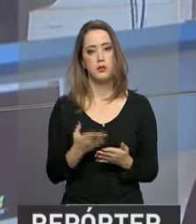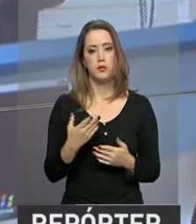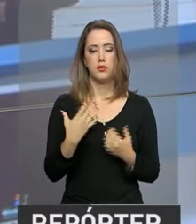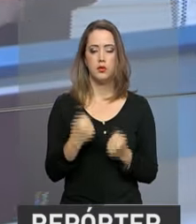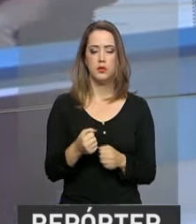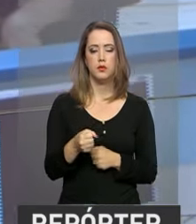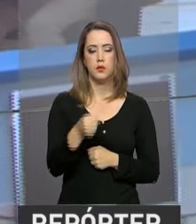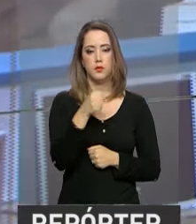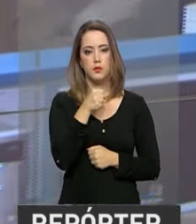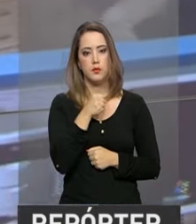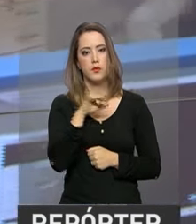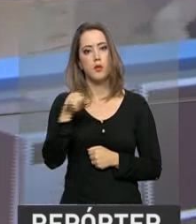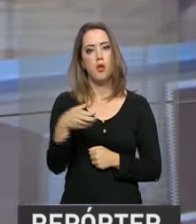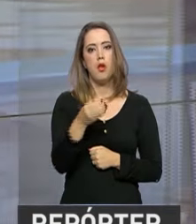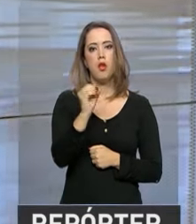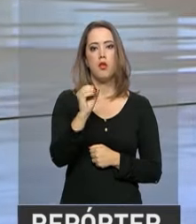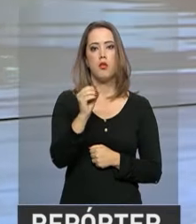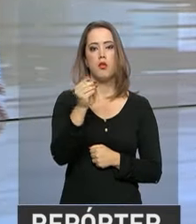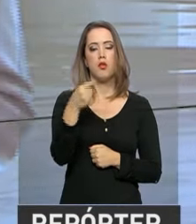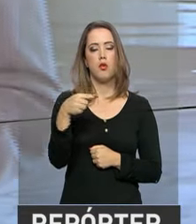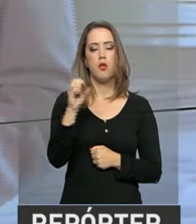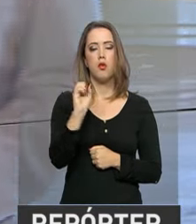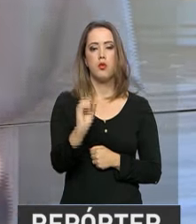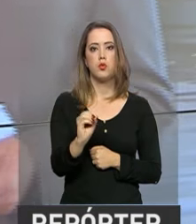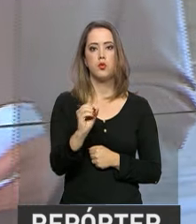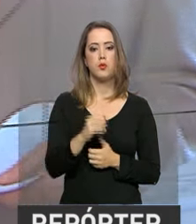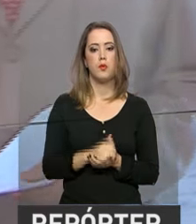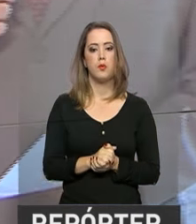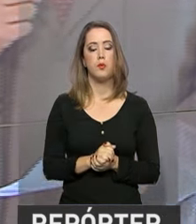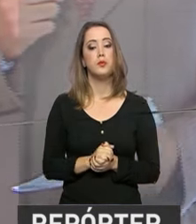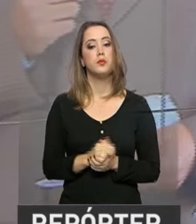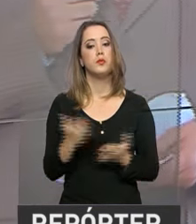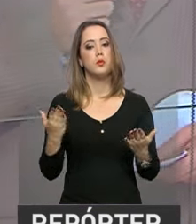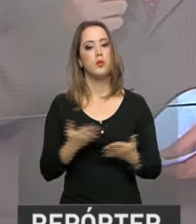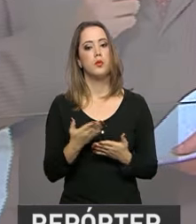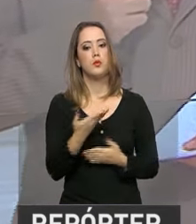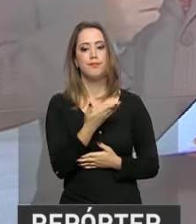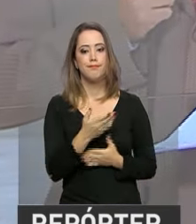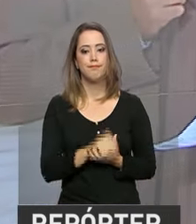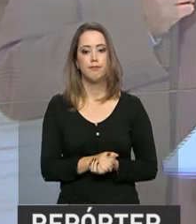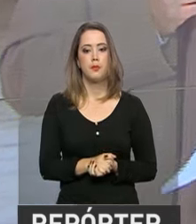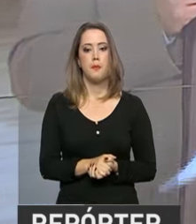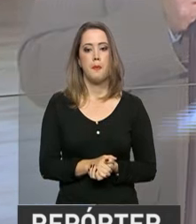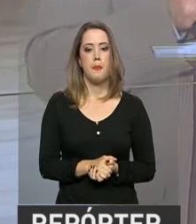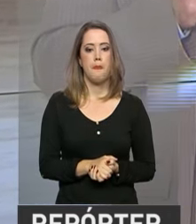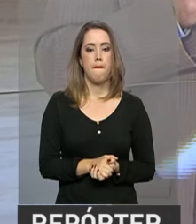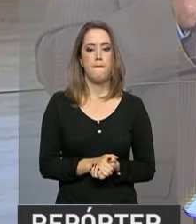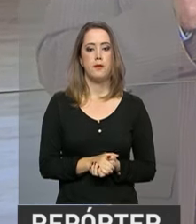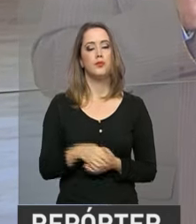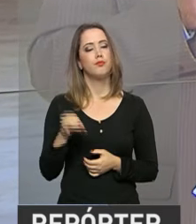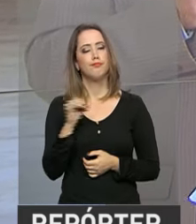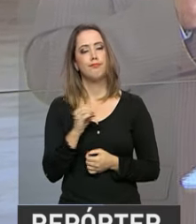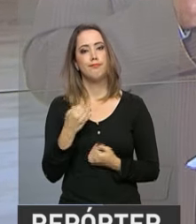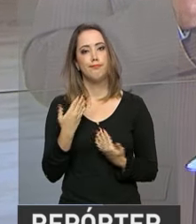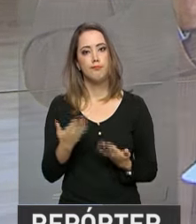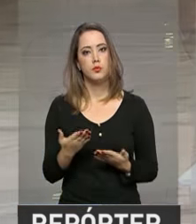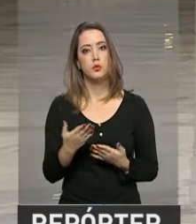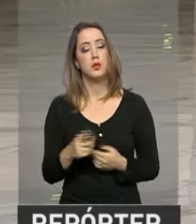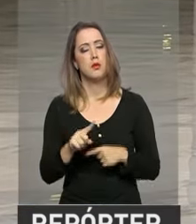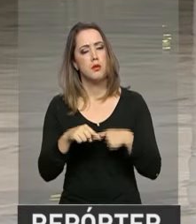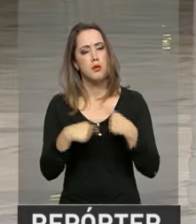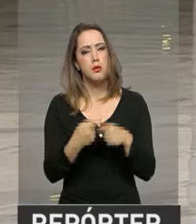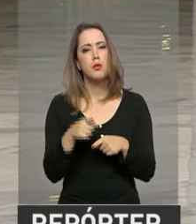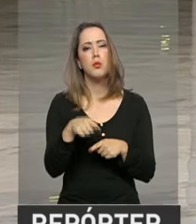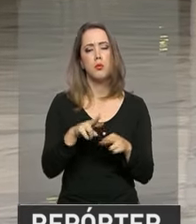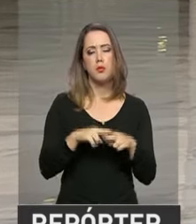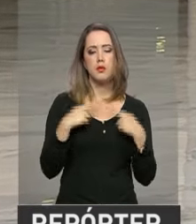João Pedro Neto, que está no Palácio do Planalto e tem as informações pra gente ao vivo. João, ô Jaime, olha, depois dessa